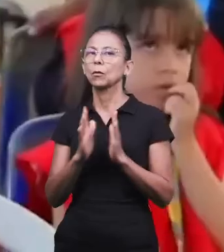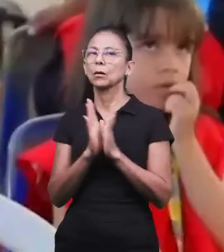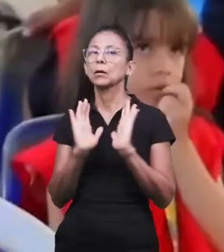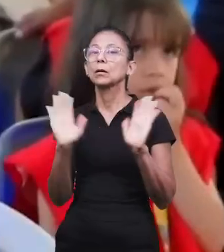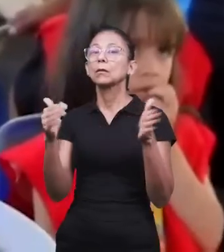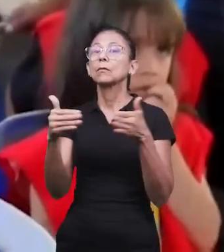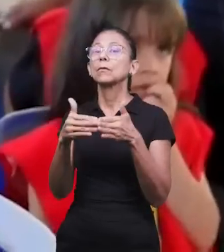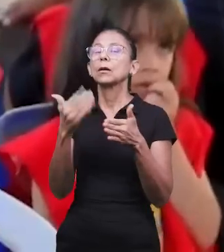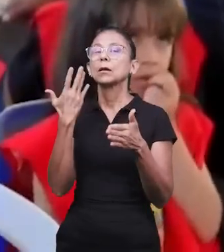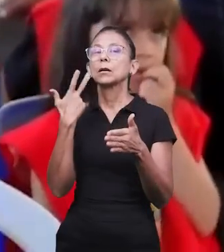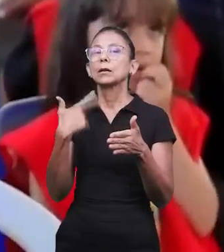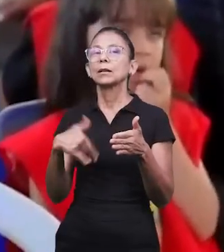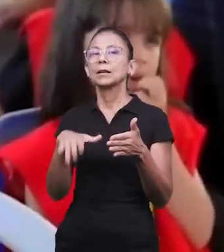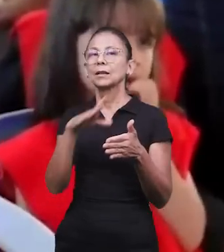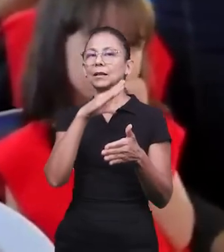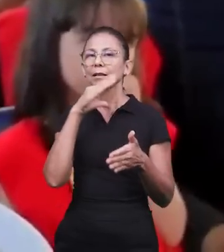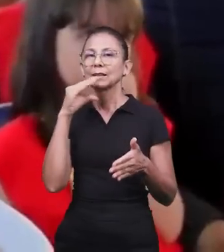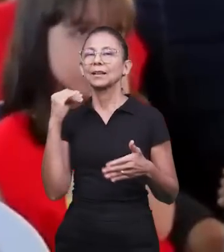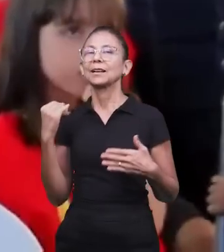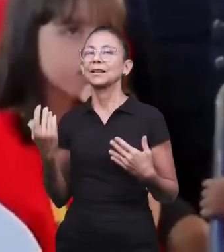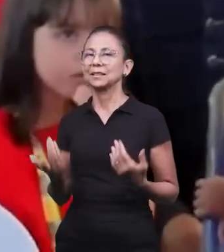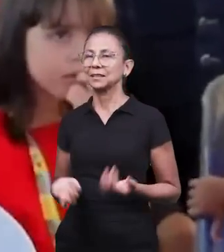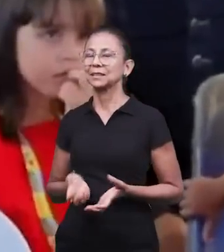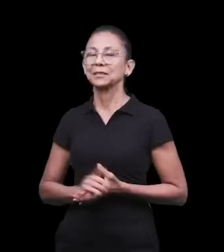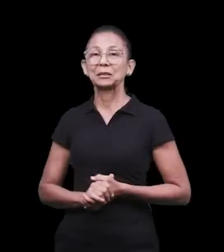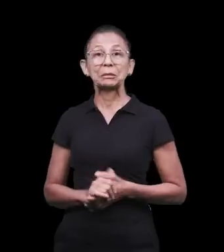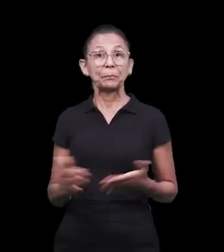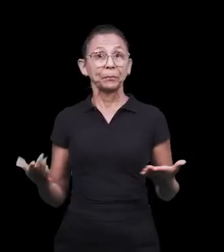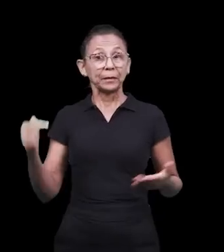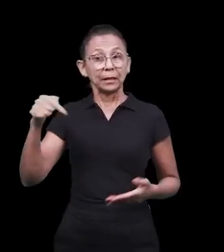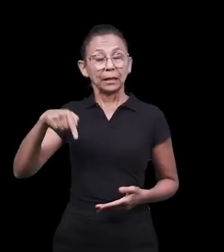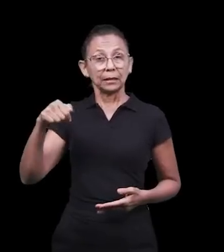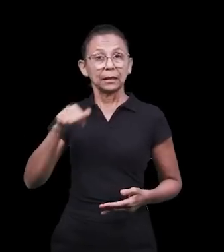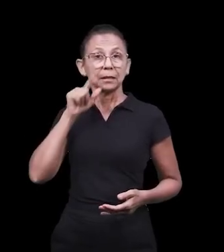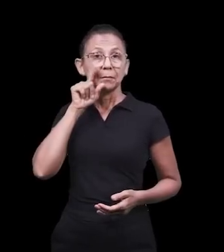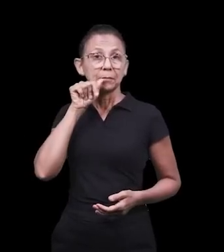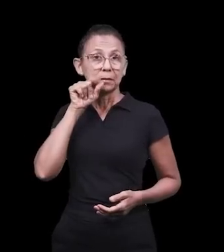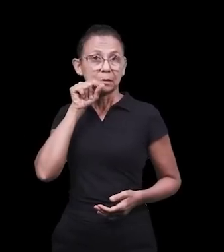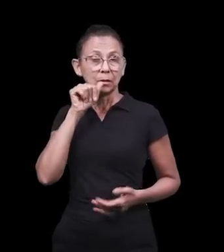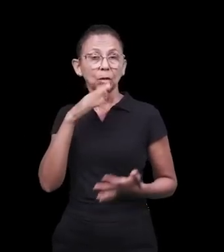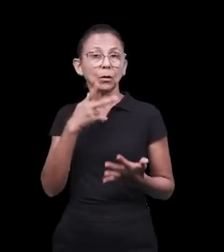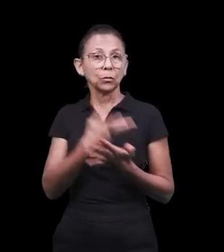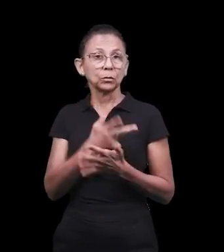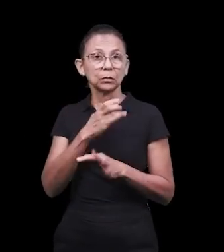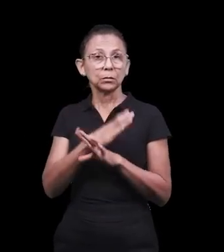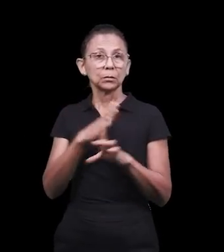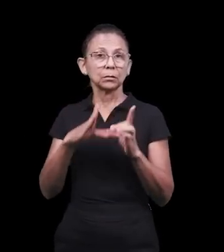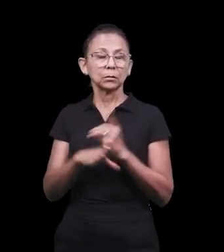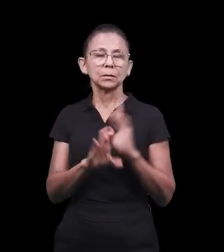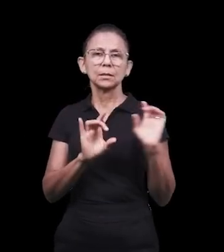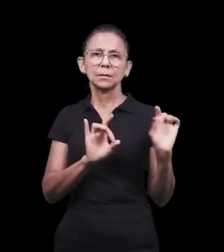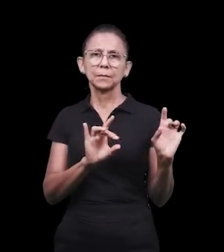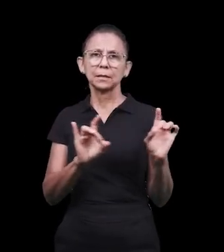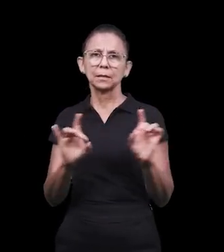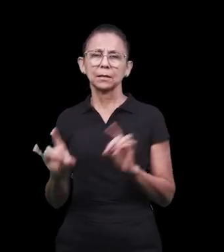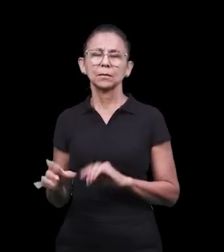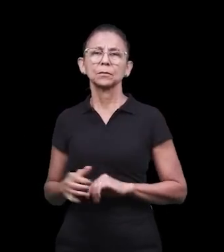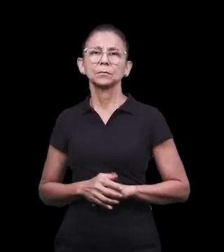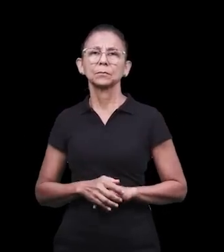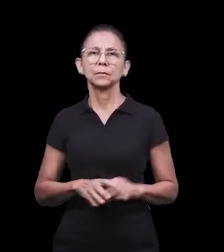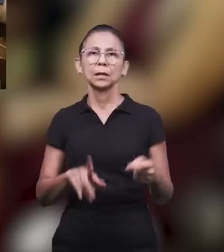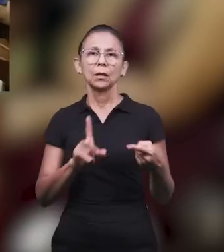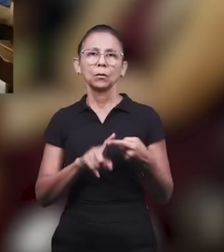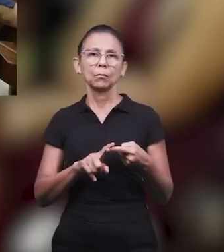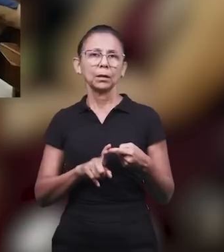direcionada pelas nossas crianças, intermediários e adolescentes. Aqui em Maceió aconteceu o culto especial na ICM